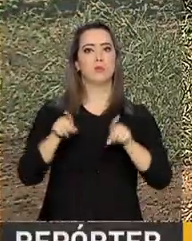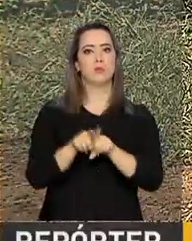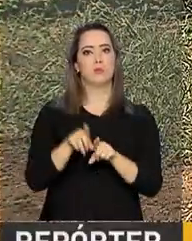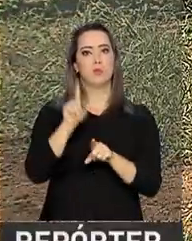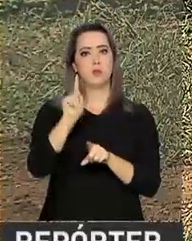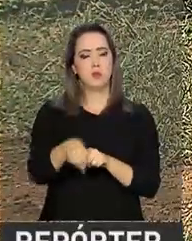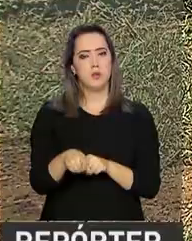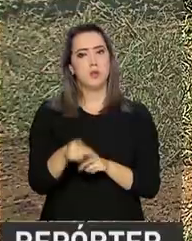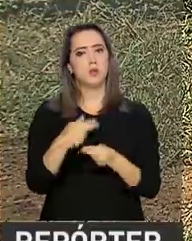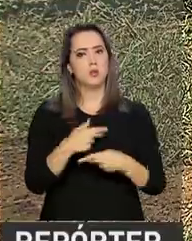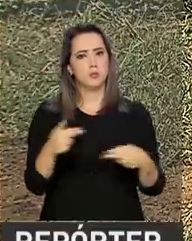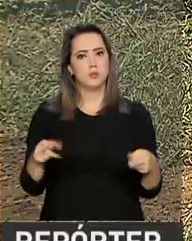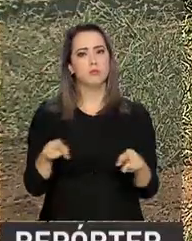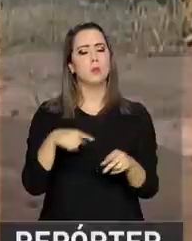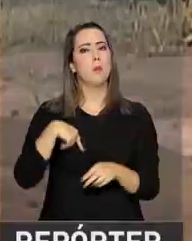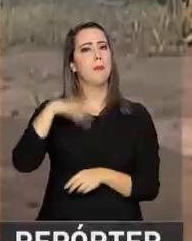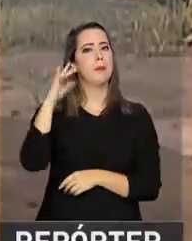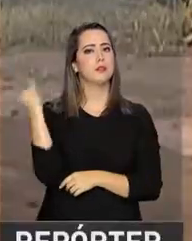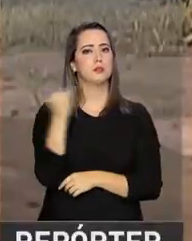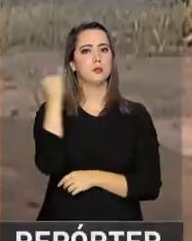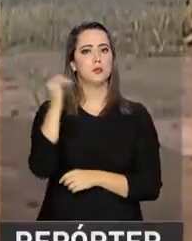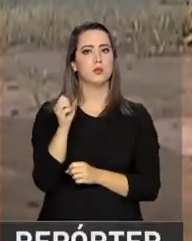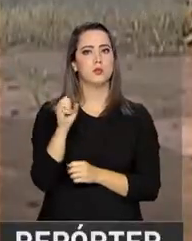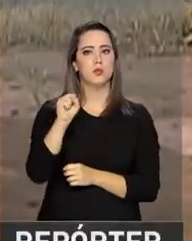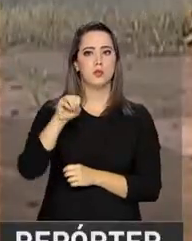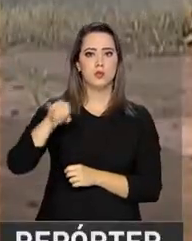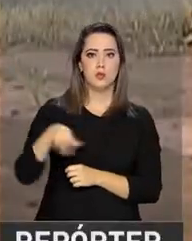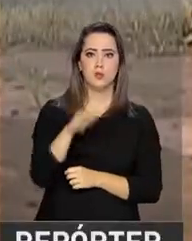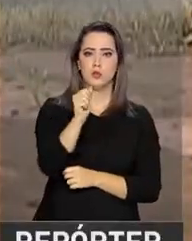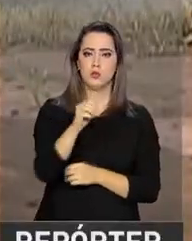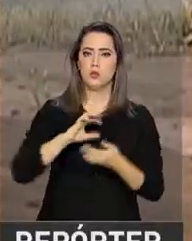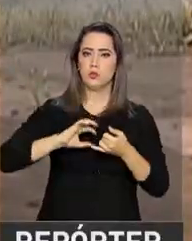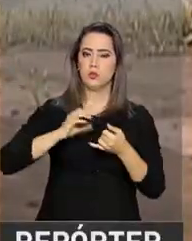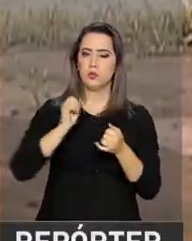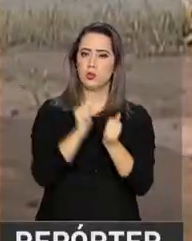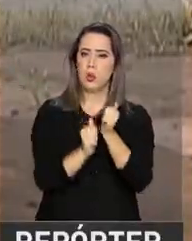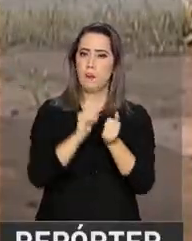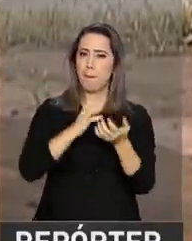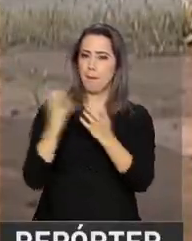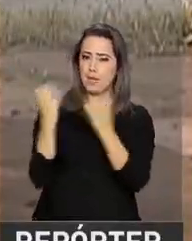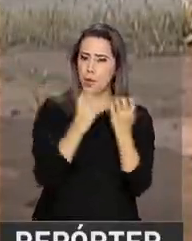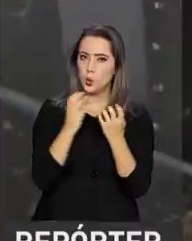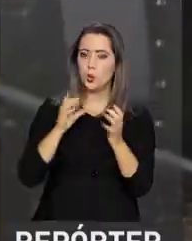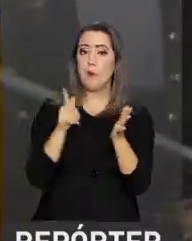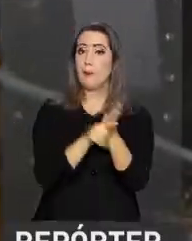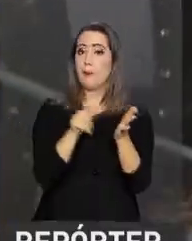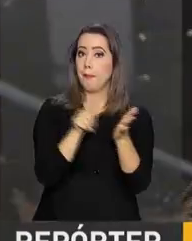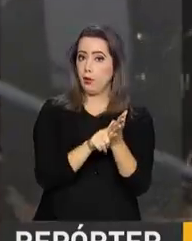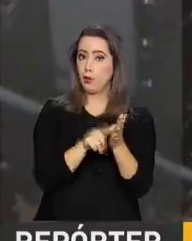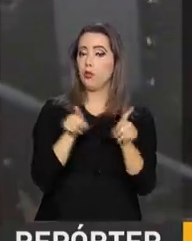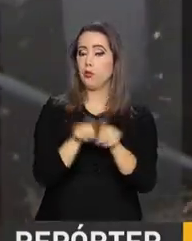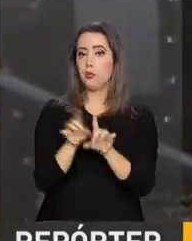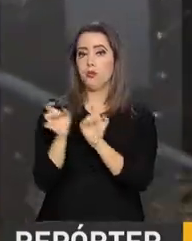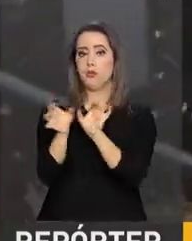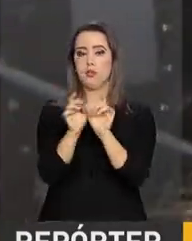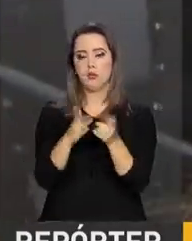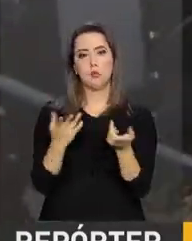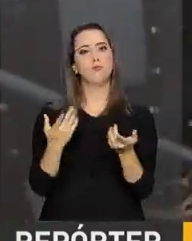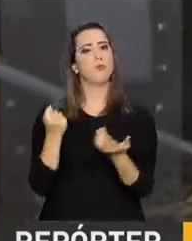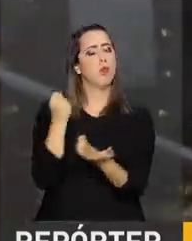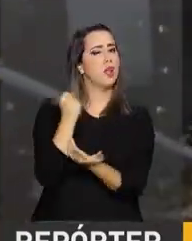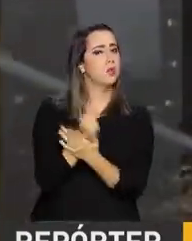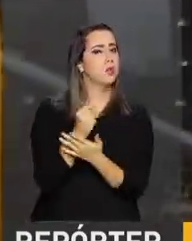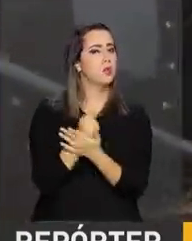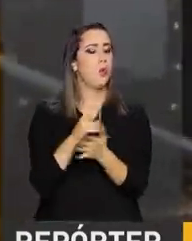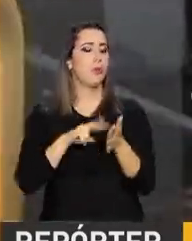abastecimento os produtos que mais se destacaram foram soja em grão milho e celulose as exportações do agronegócio representaram